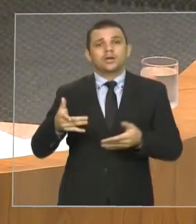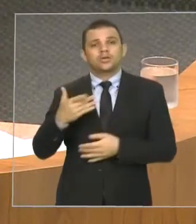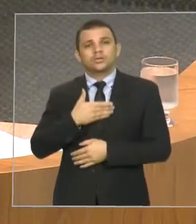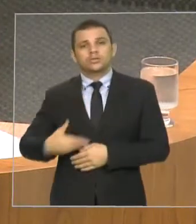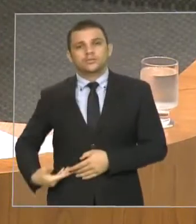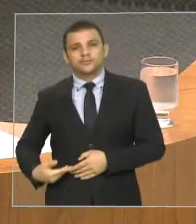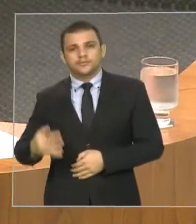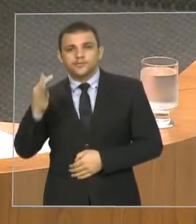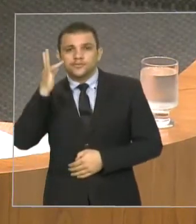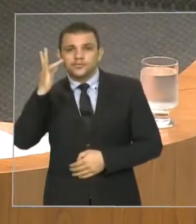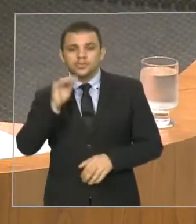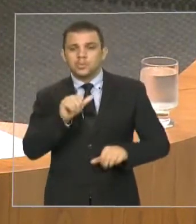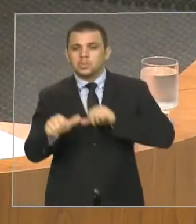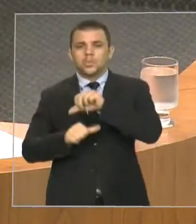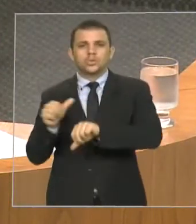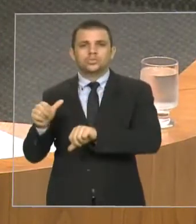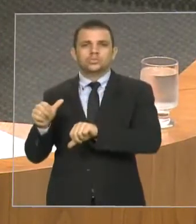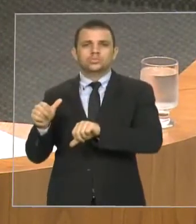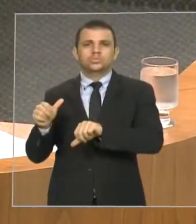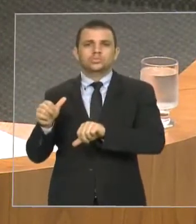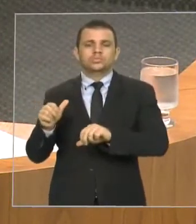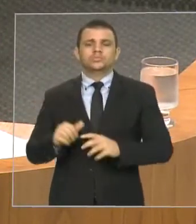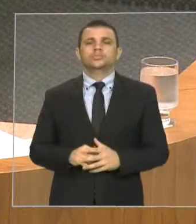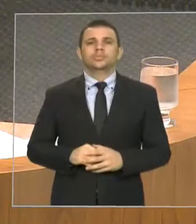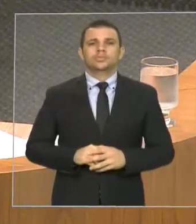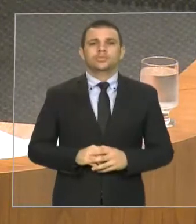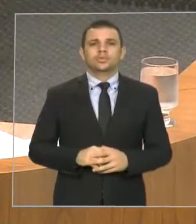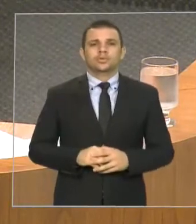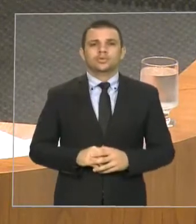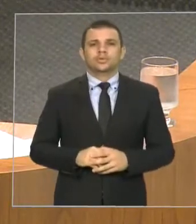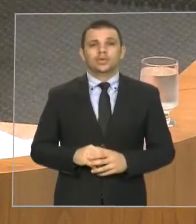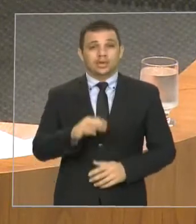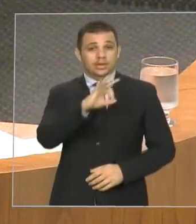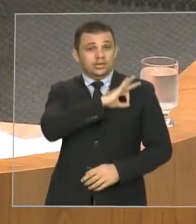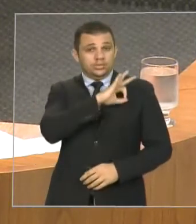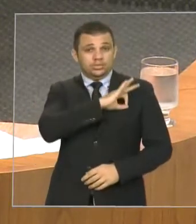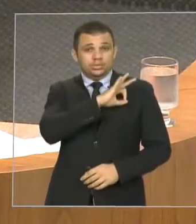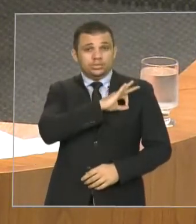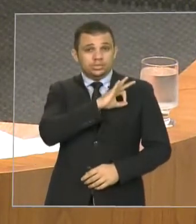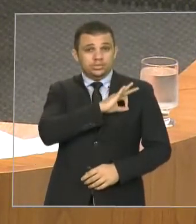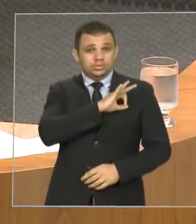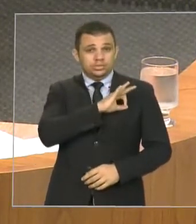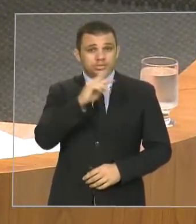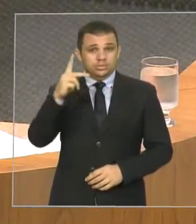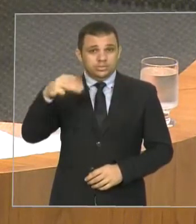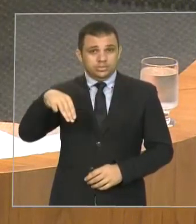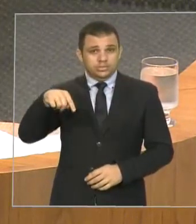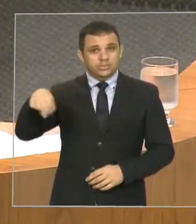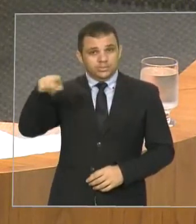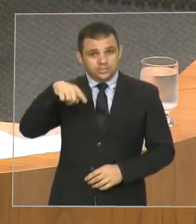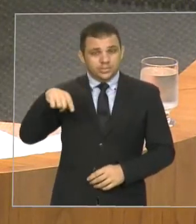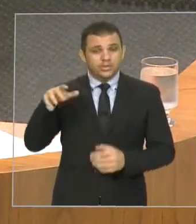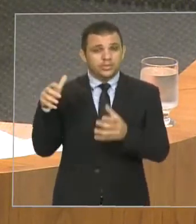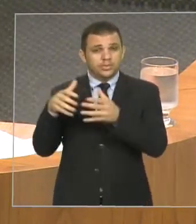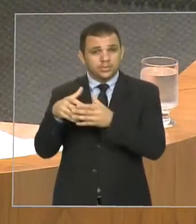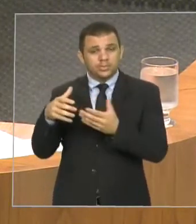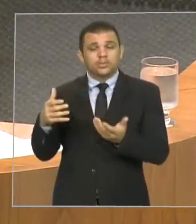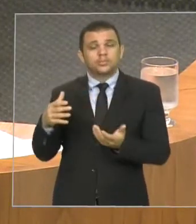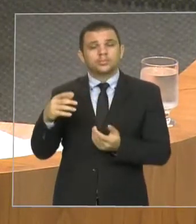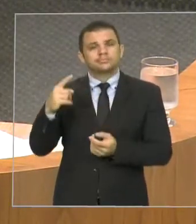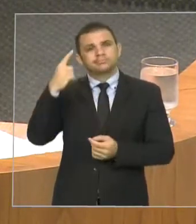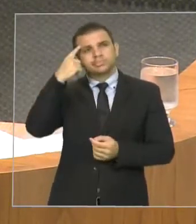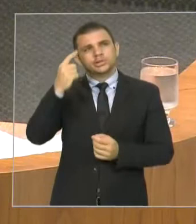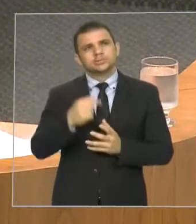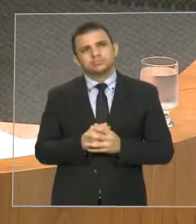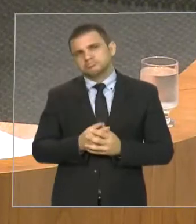E o questionamento que os militares fazem, tanto praça como oficiais, é quais os critérios de